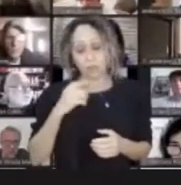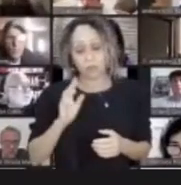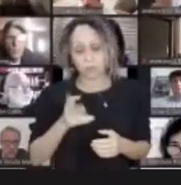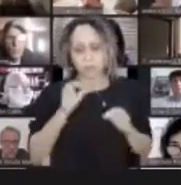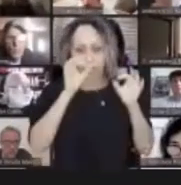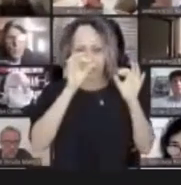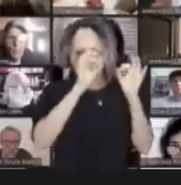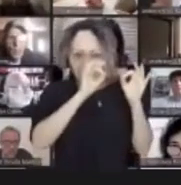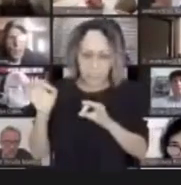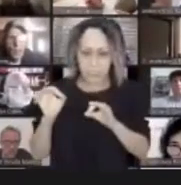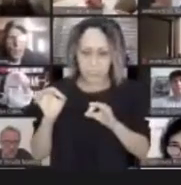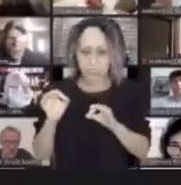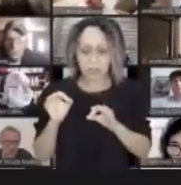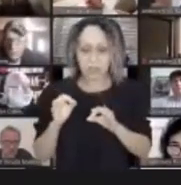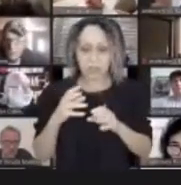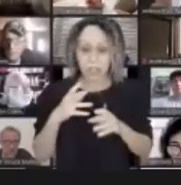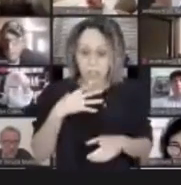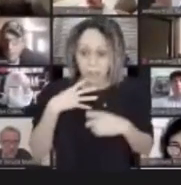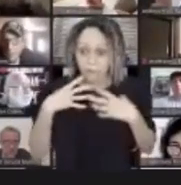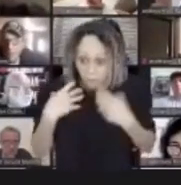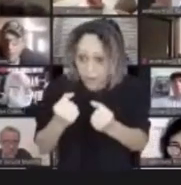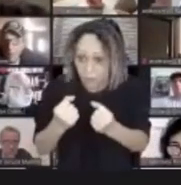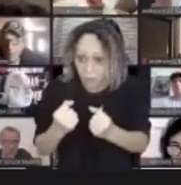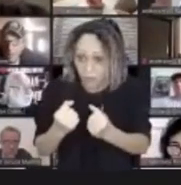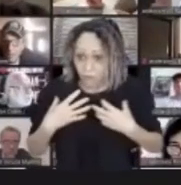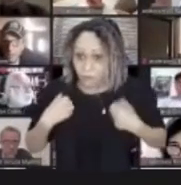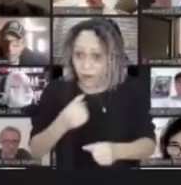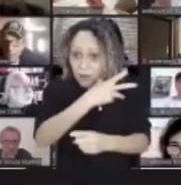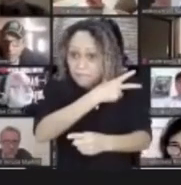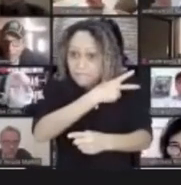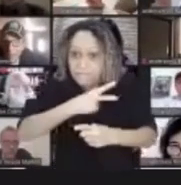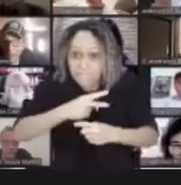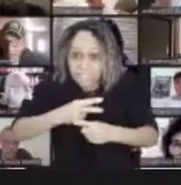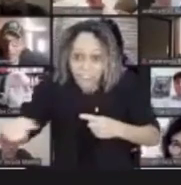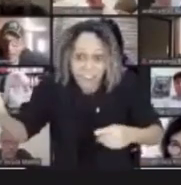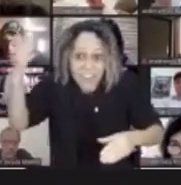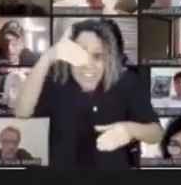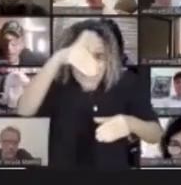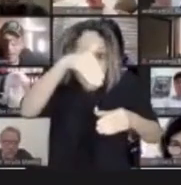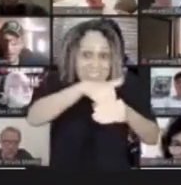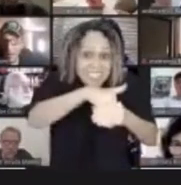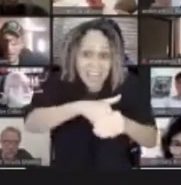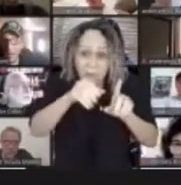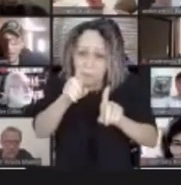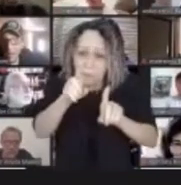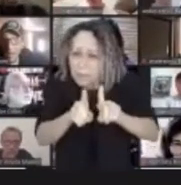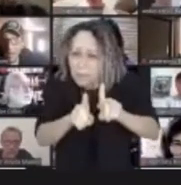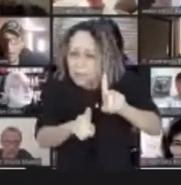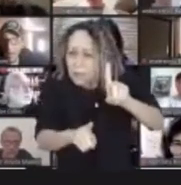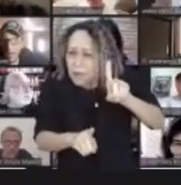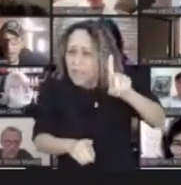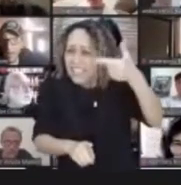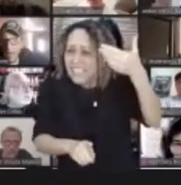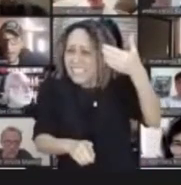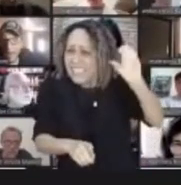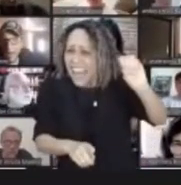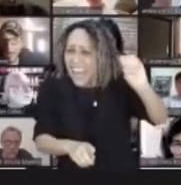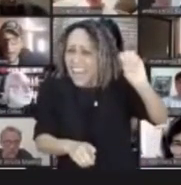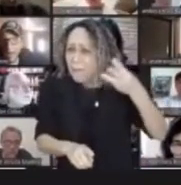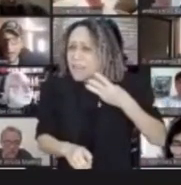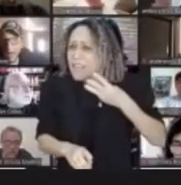à vitória. Vamos nessa eleição com mais de 10 milhões de votos de diferença. Vocês verão e eu vou comemorar junto com vocês. Obrigado.